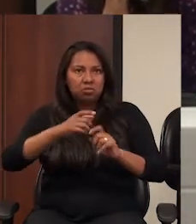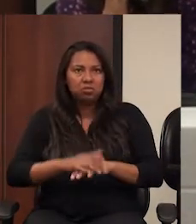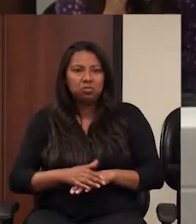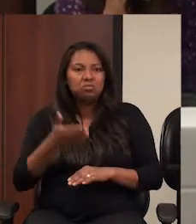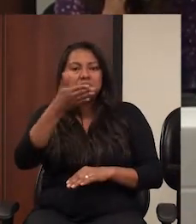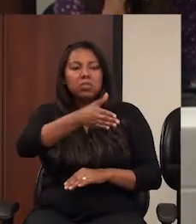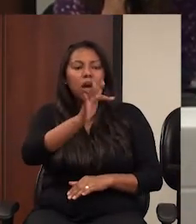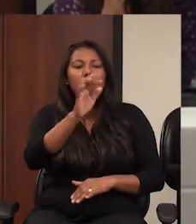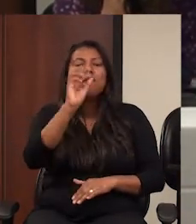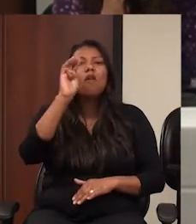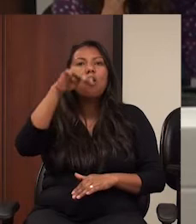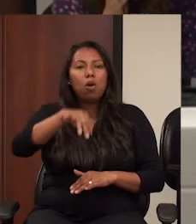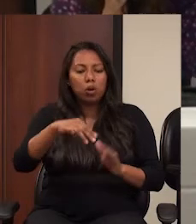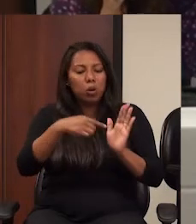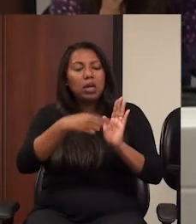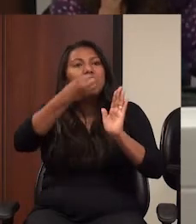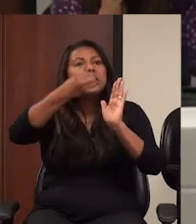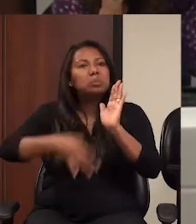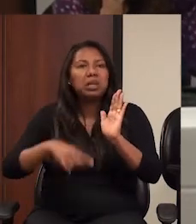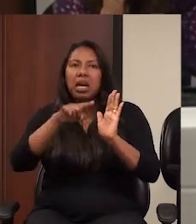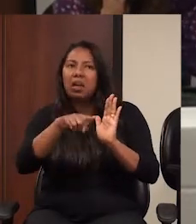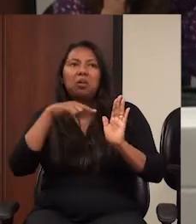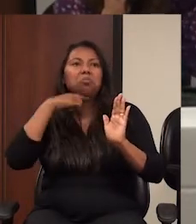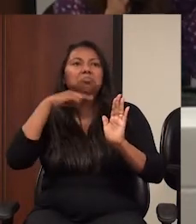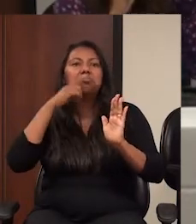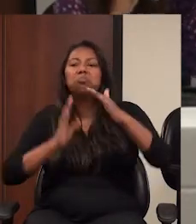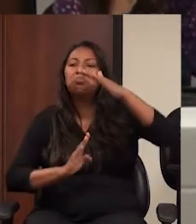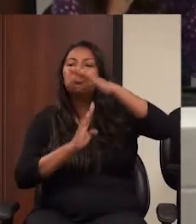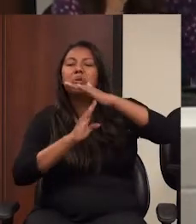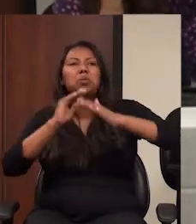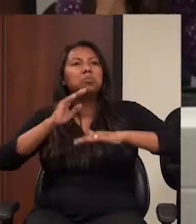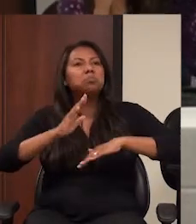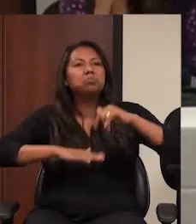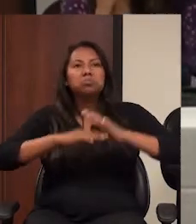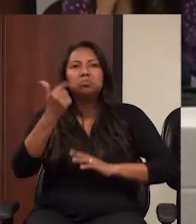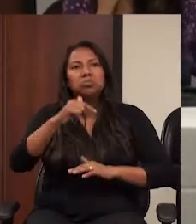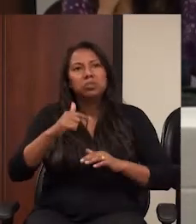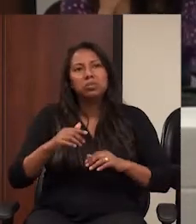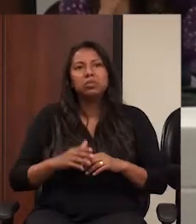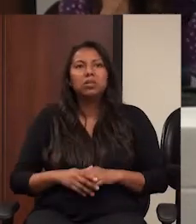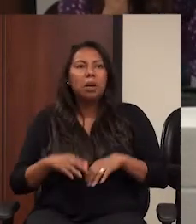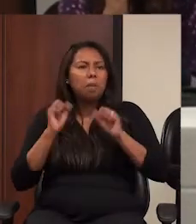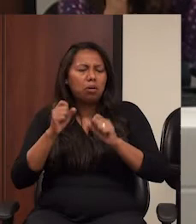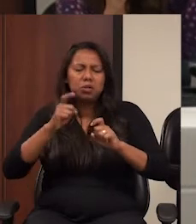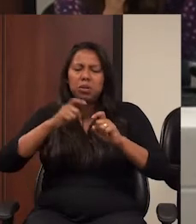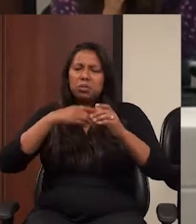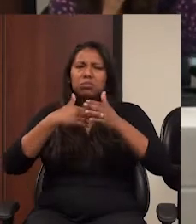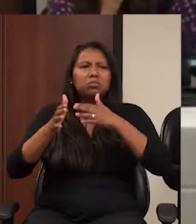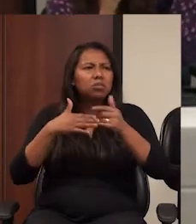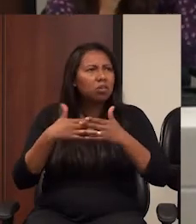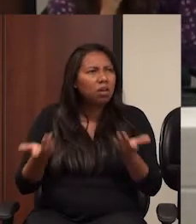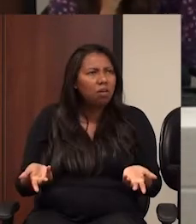fórum, escrito assim, incapaz para todos os atos da vida civil. Podia ser o ortopedista, podia ser o pediatra, podia ser